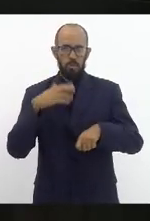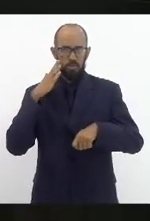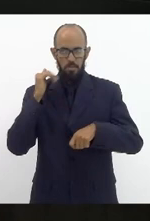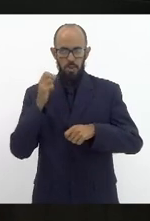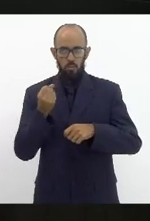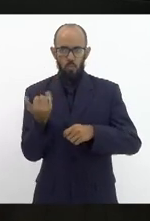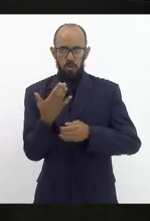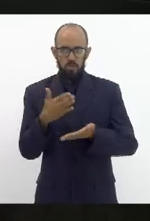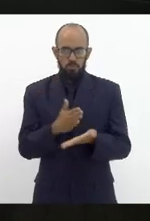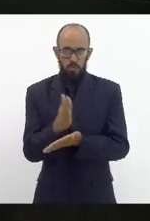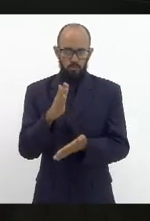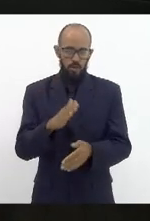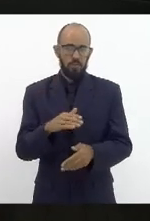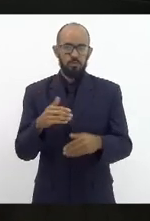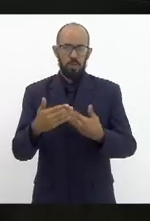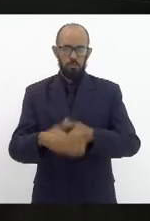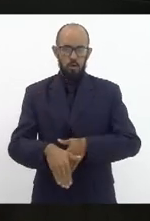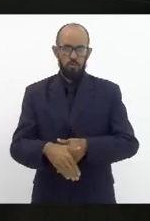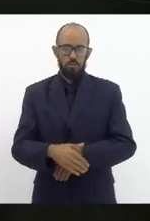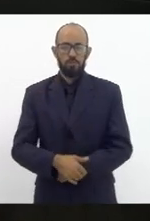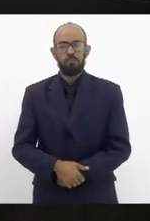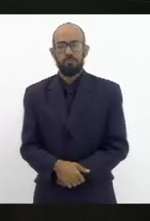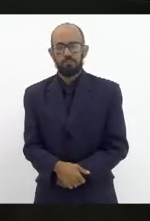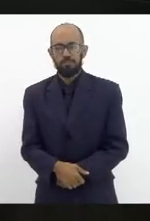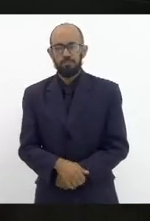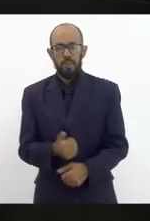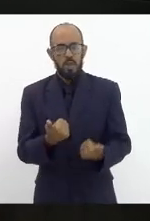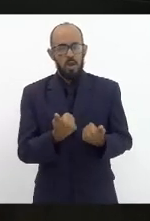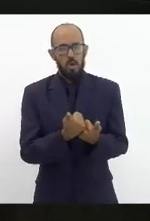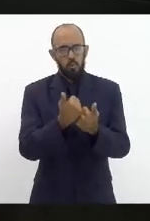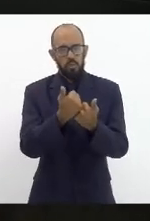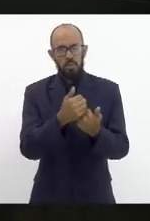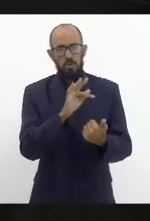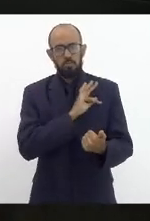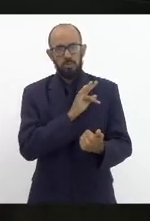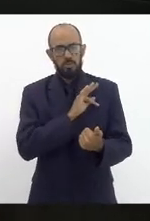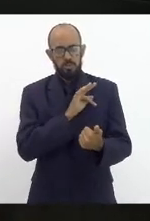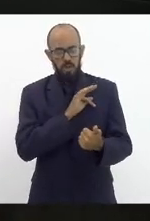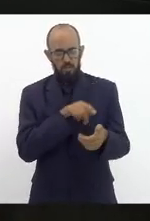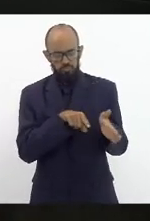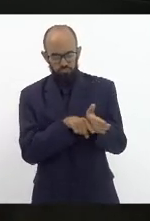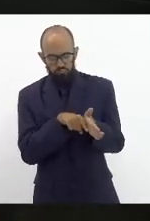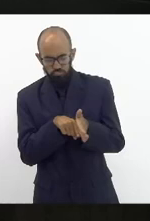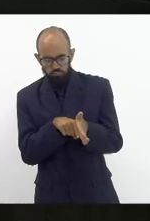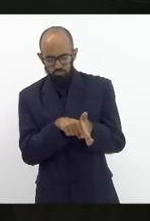quantos aprovados na prova objetiva. Auxiliar policial de necrópsia,